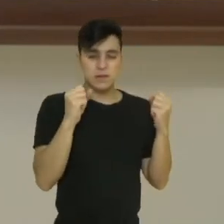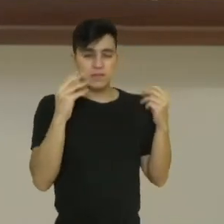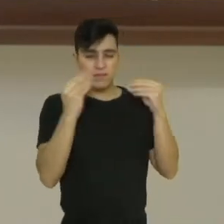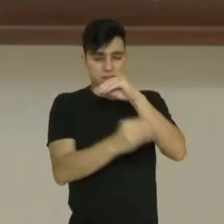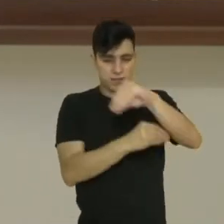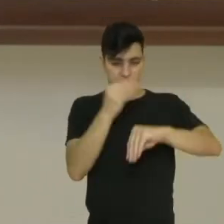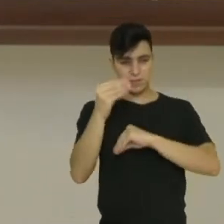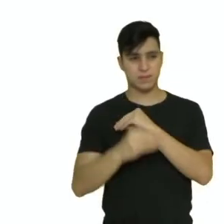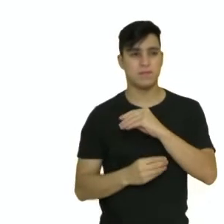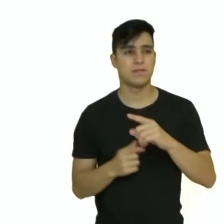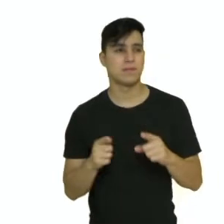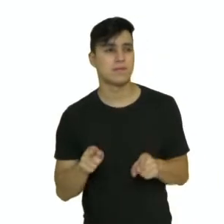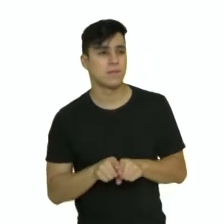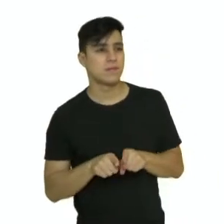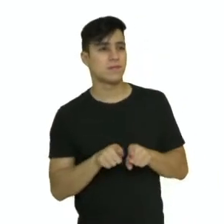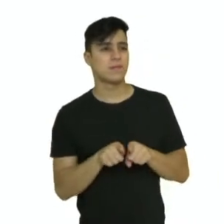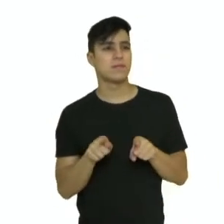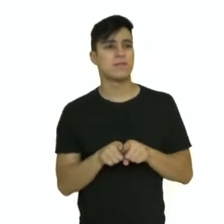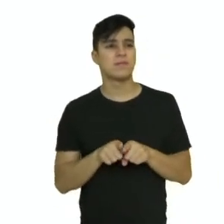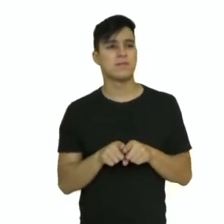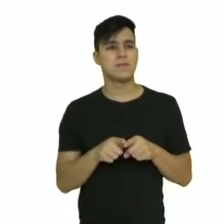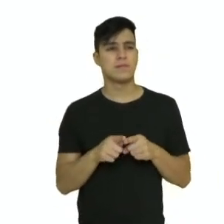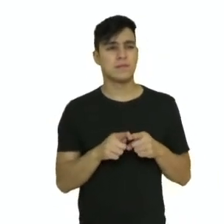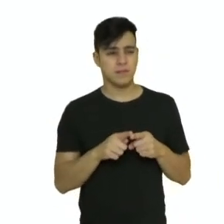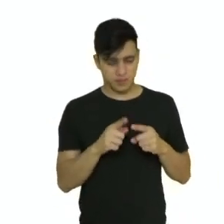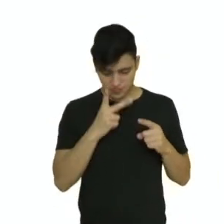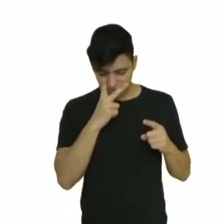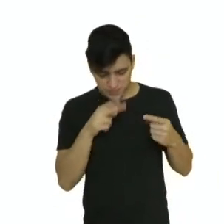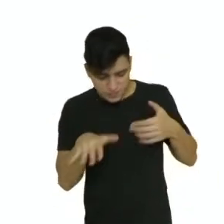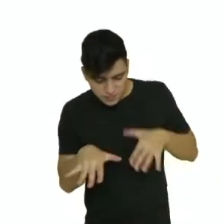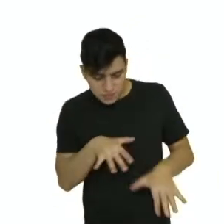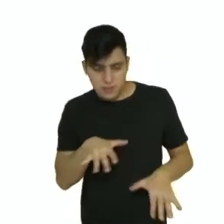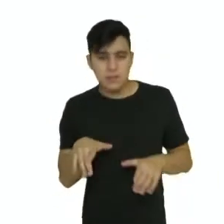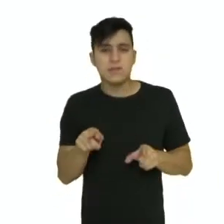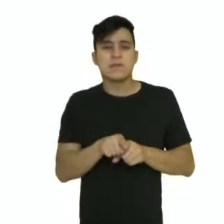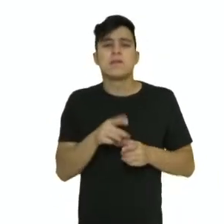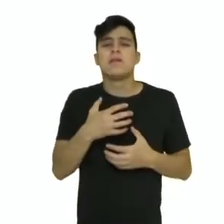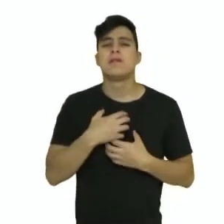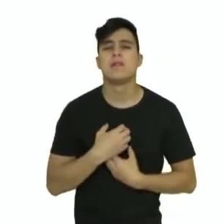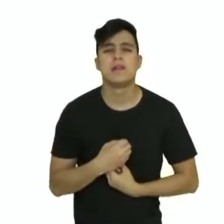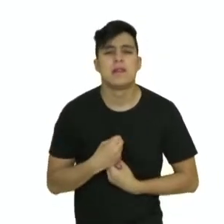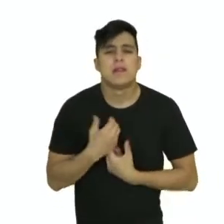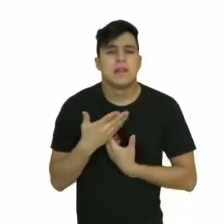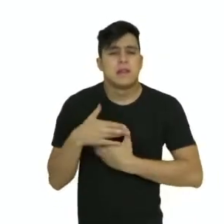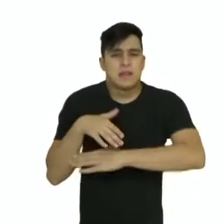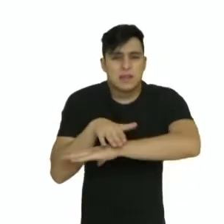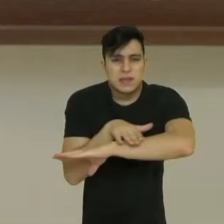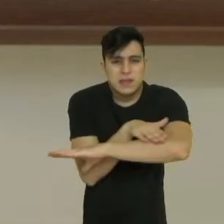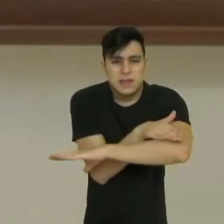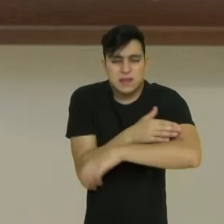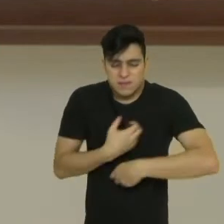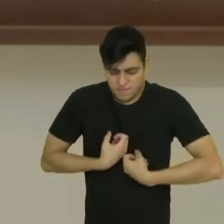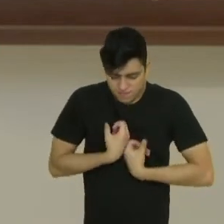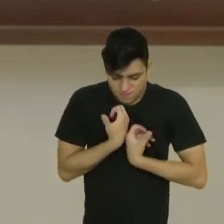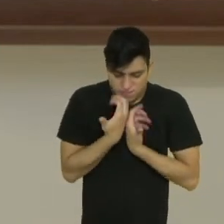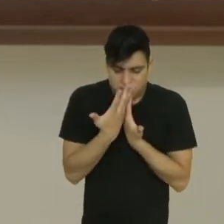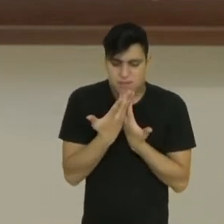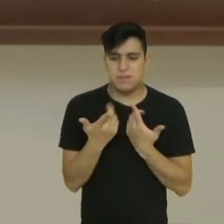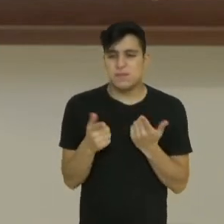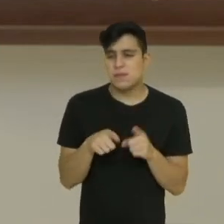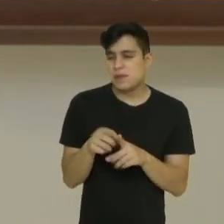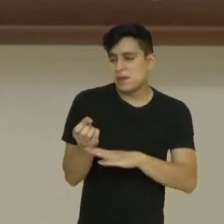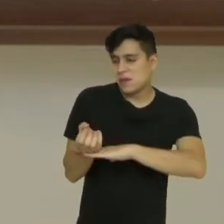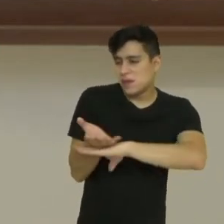também surge essa movimentação de contraste e sentimento. Vai ser muito enfatizada a questão do sentimento. Então, de repente,